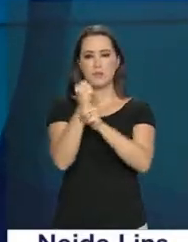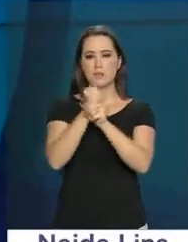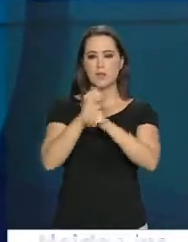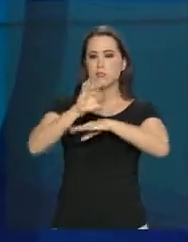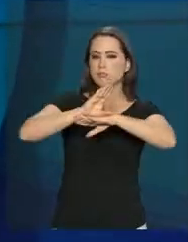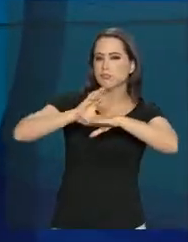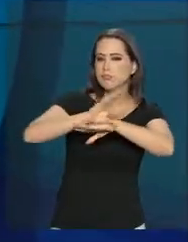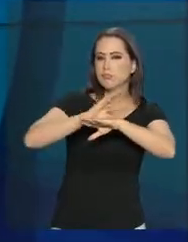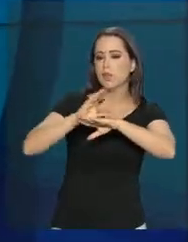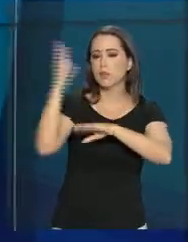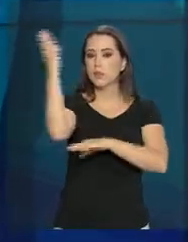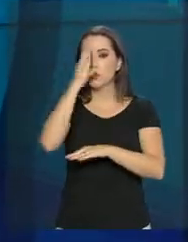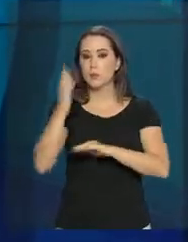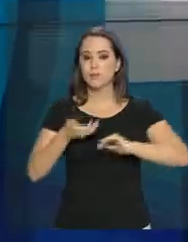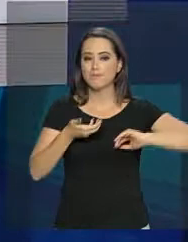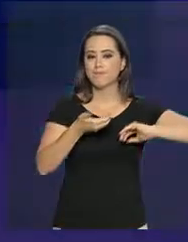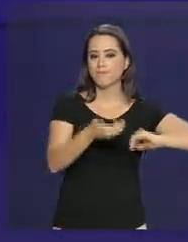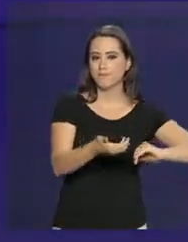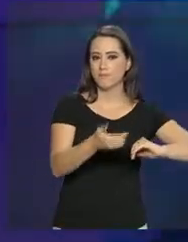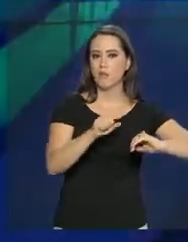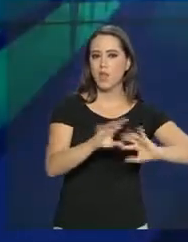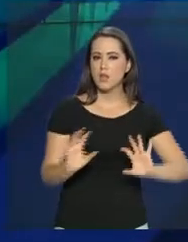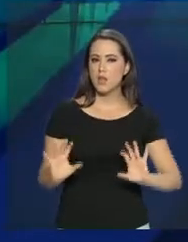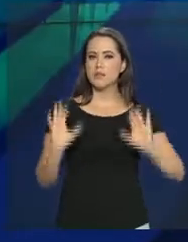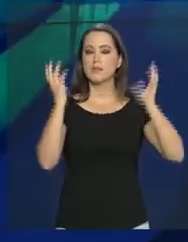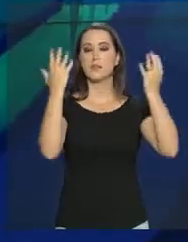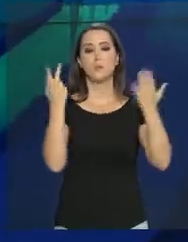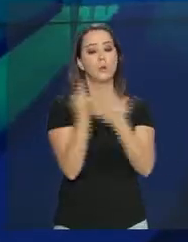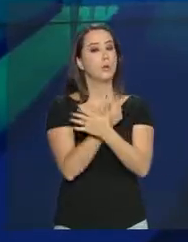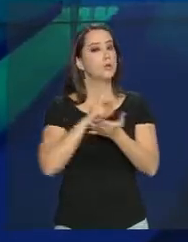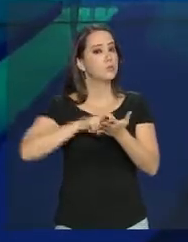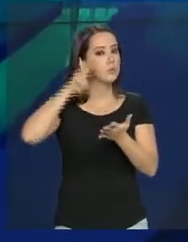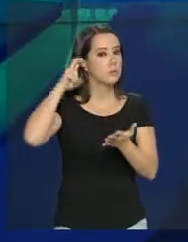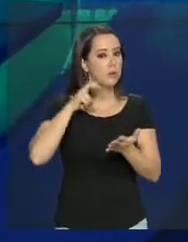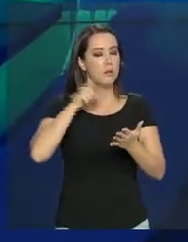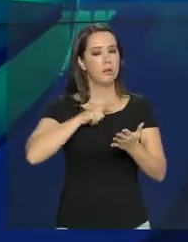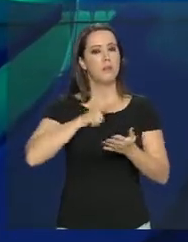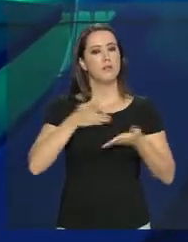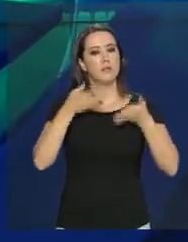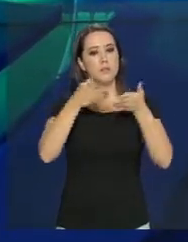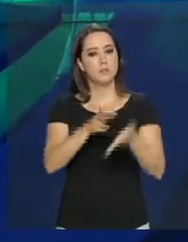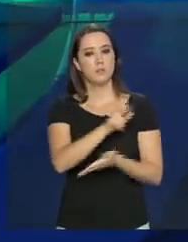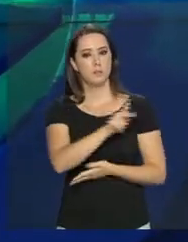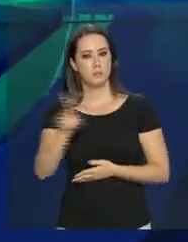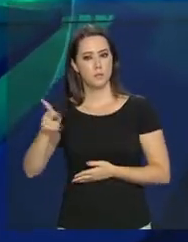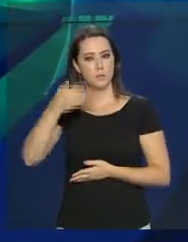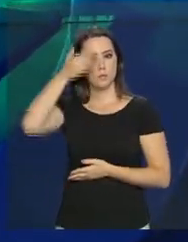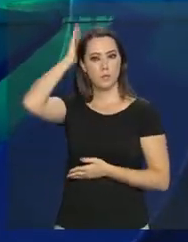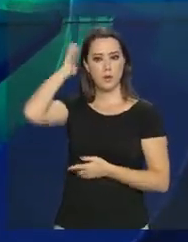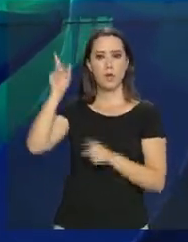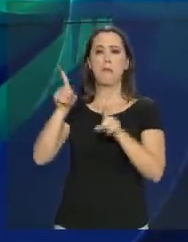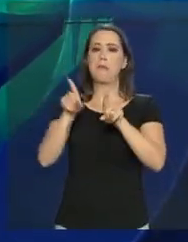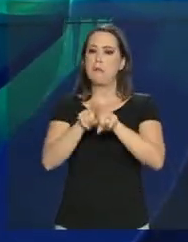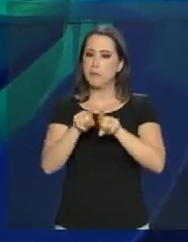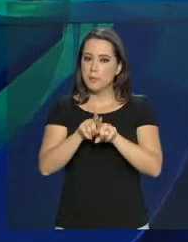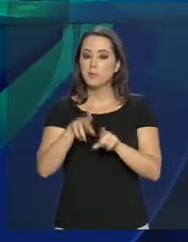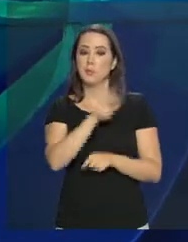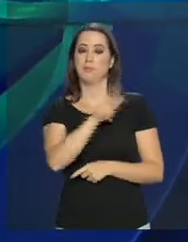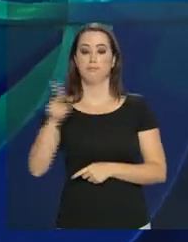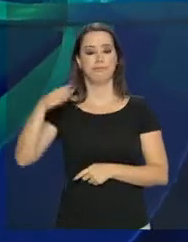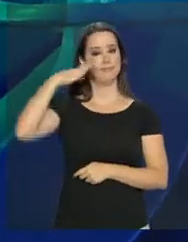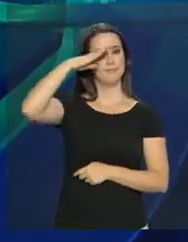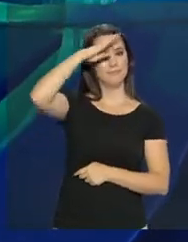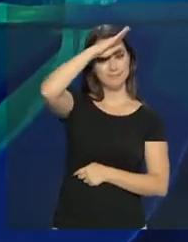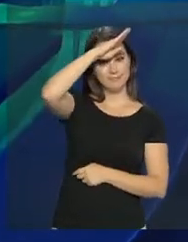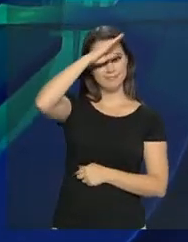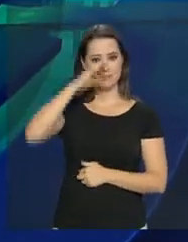constituição brasileira no congresso nacional a cerimônia foi realizada pela manhã e contou com a presença do presidente michel temer e também do presidente